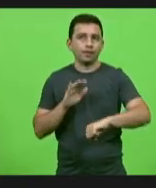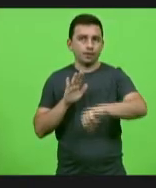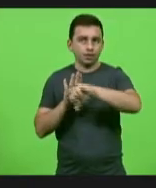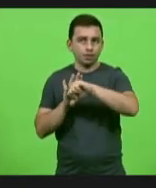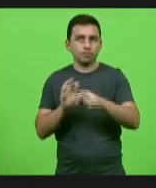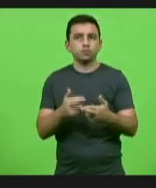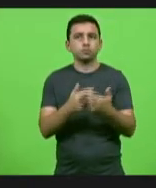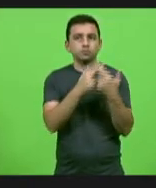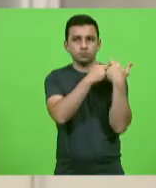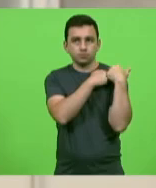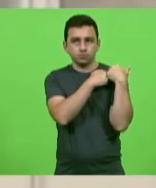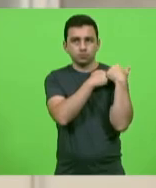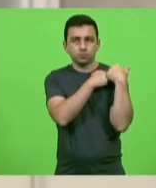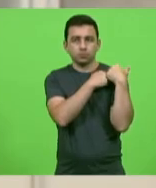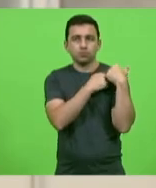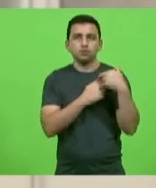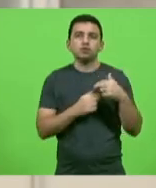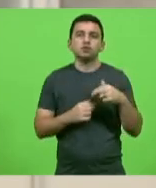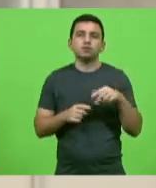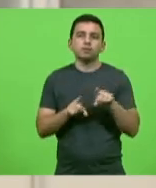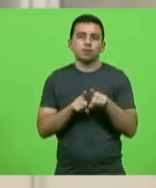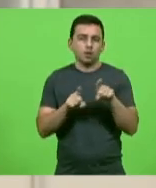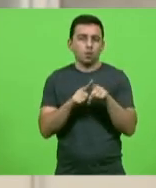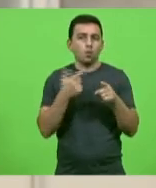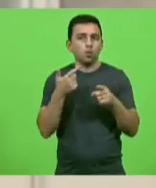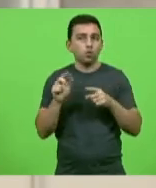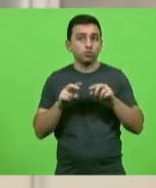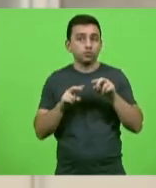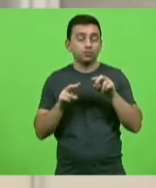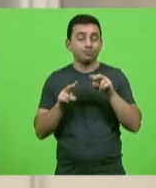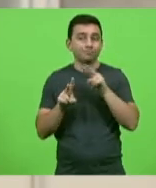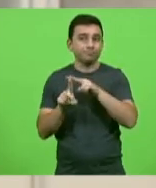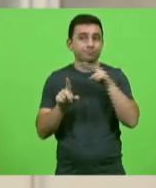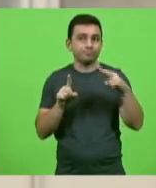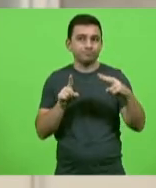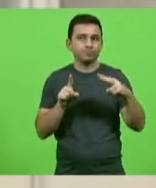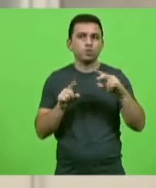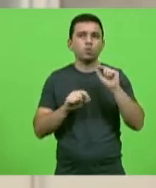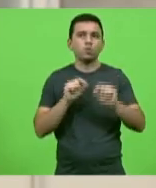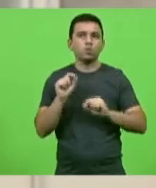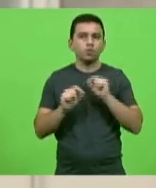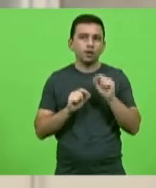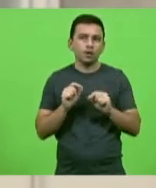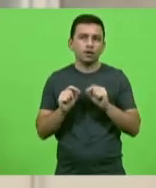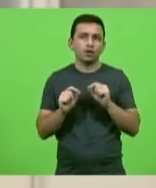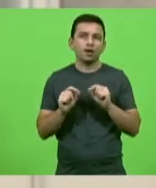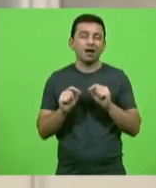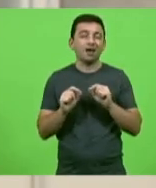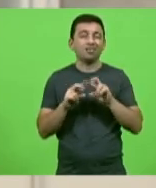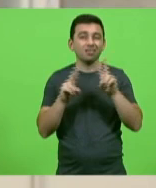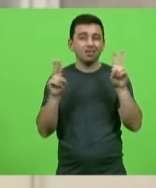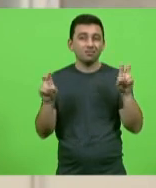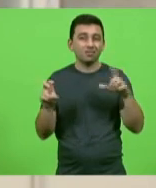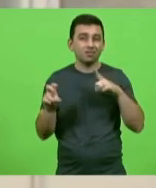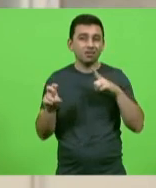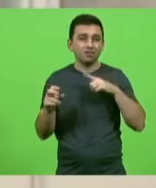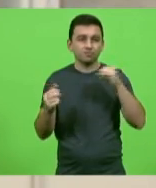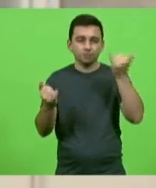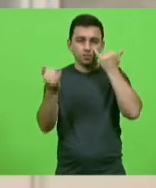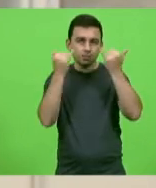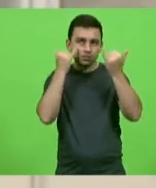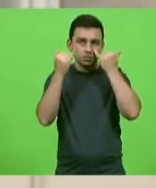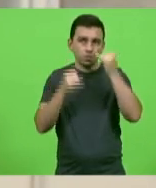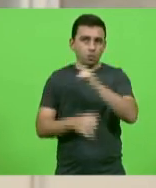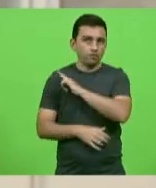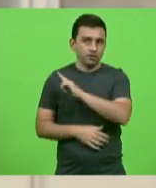responsabilidade sou outra perspectiva é necessário pontuar que a questão afeta a informação prestada